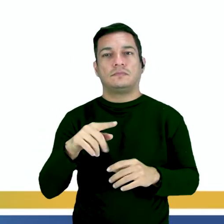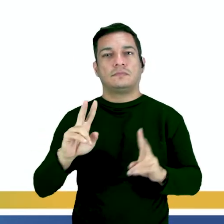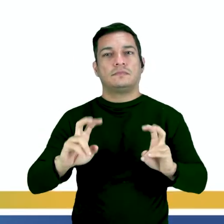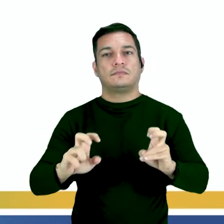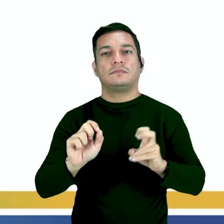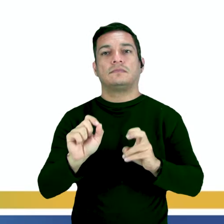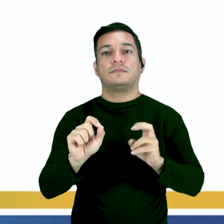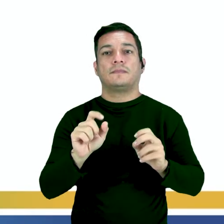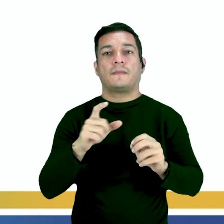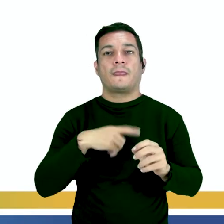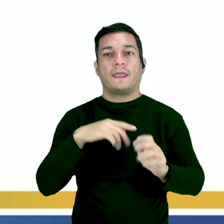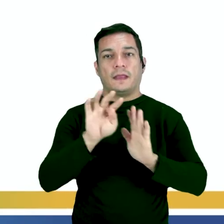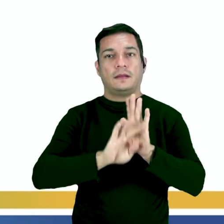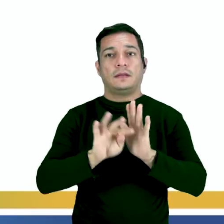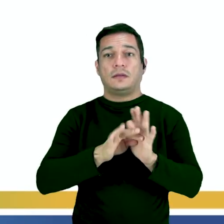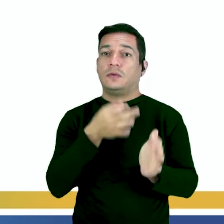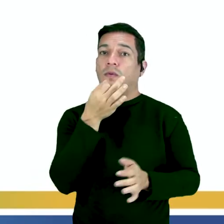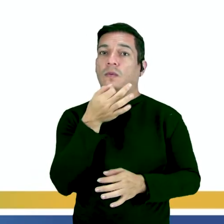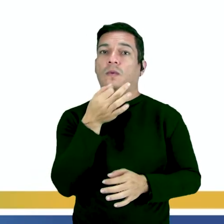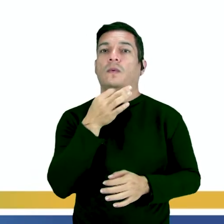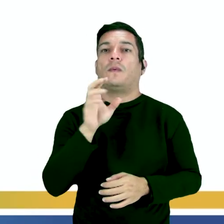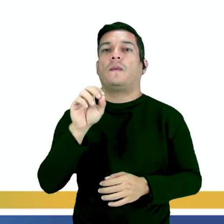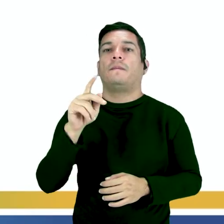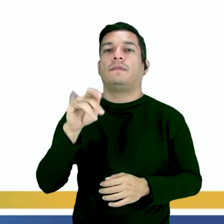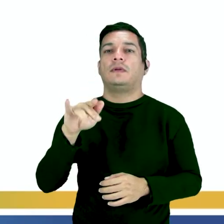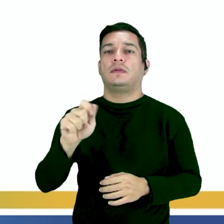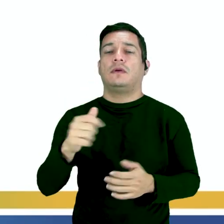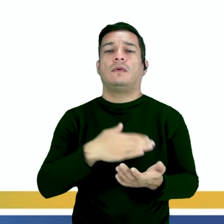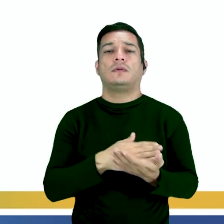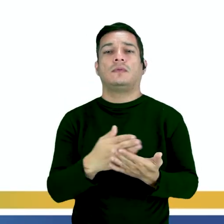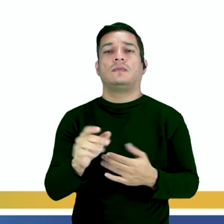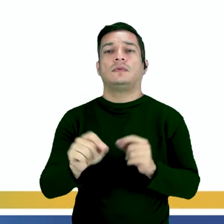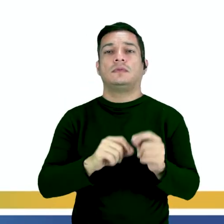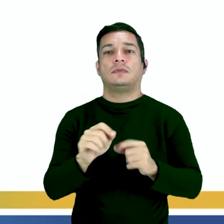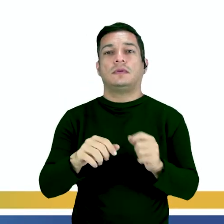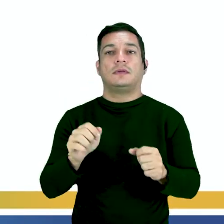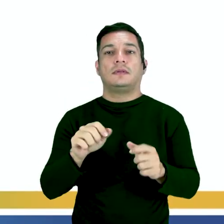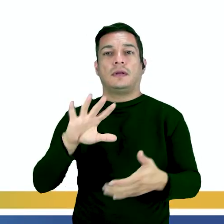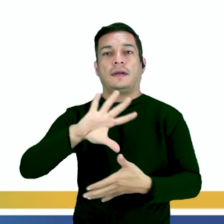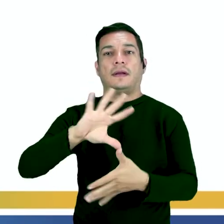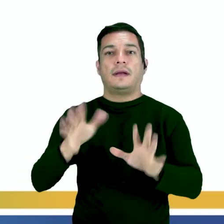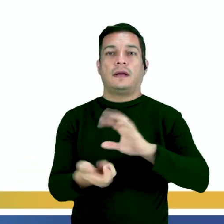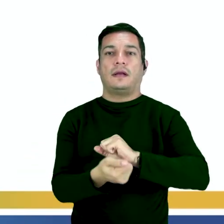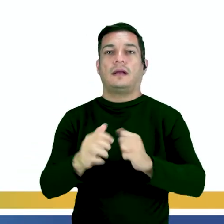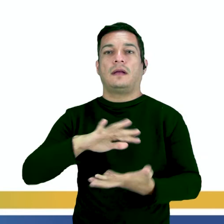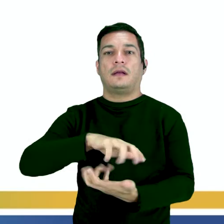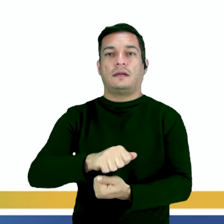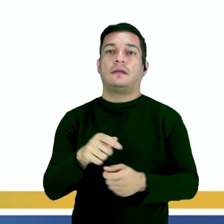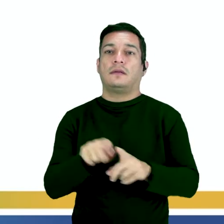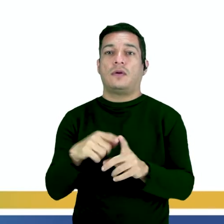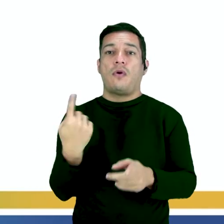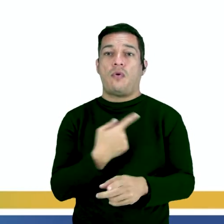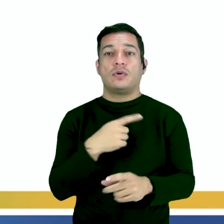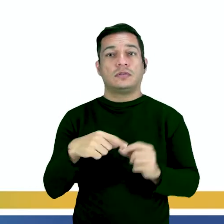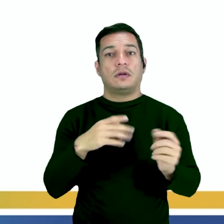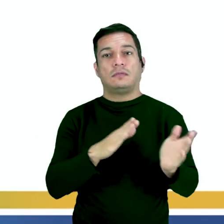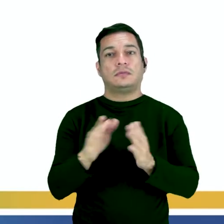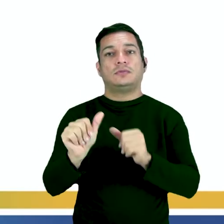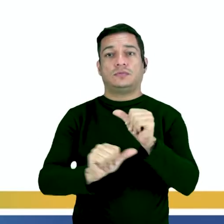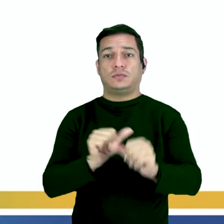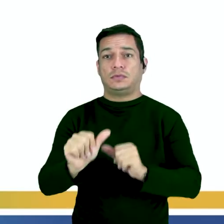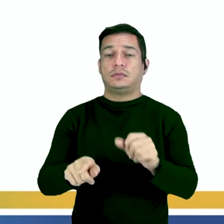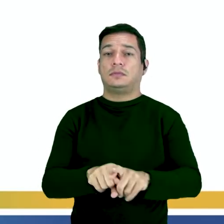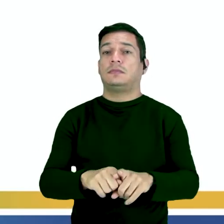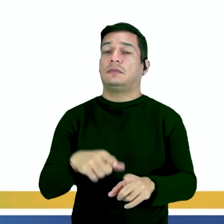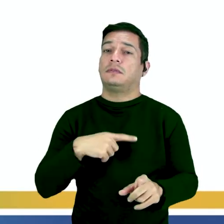vendo aí é de um texto de opinião e ele é bem do início aí da pandemia. Hoje nós já consideramos um cenário de mudança e